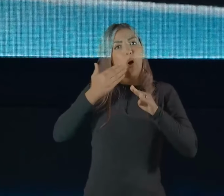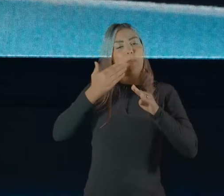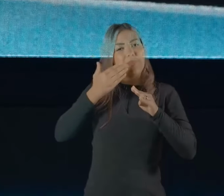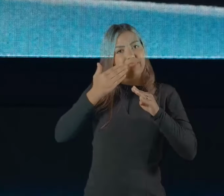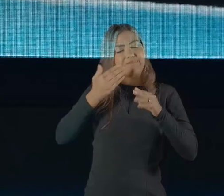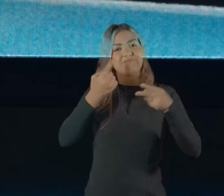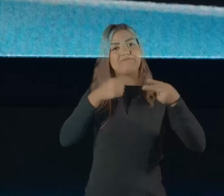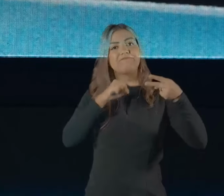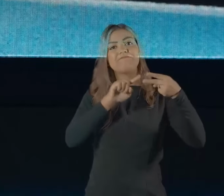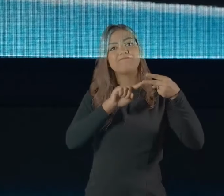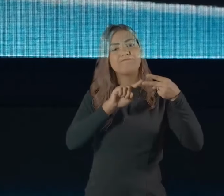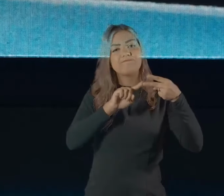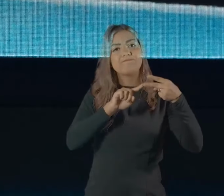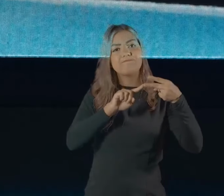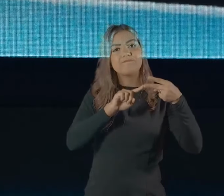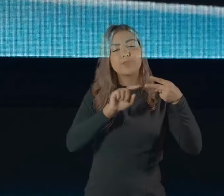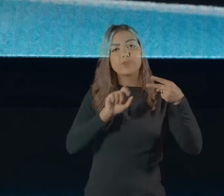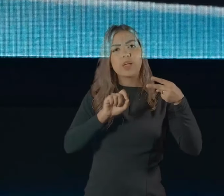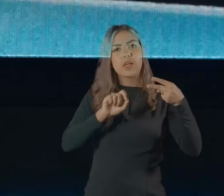requer...